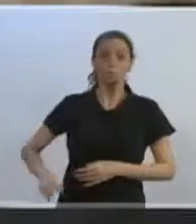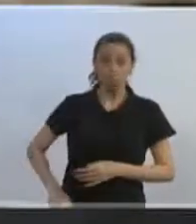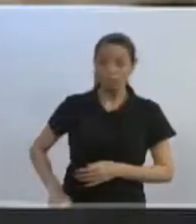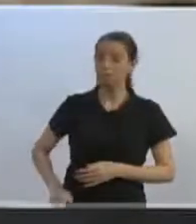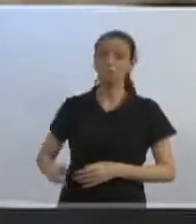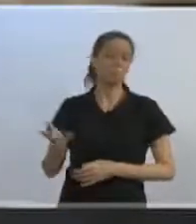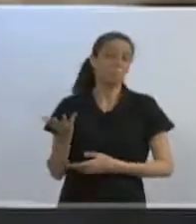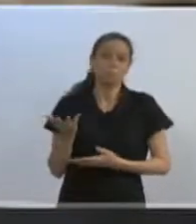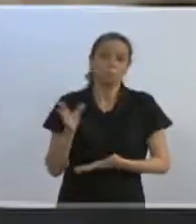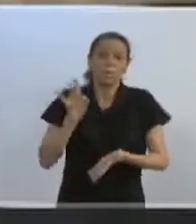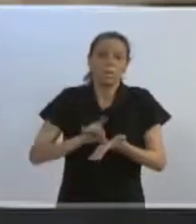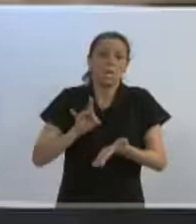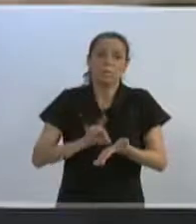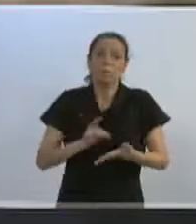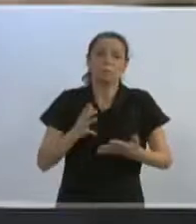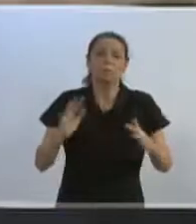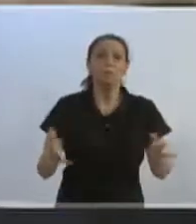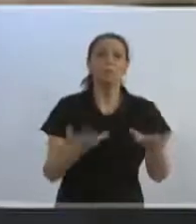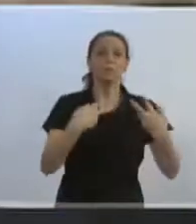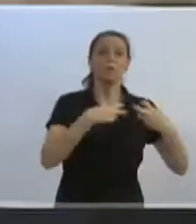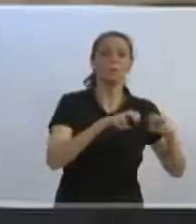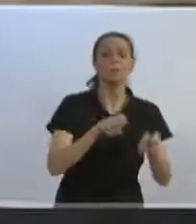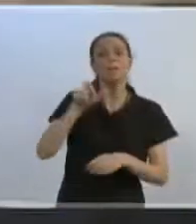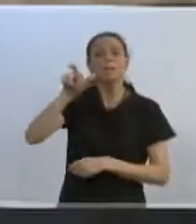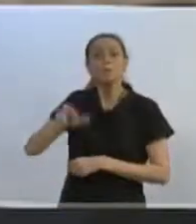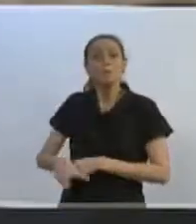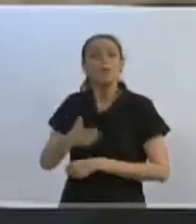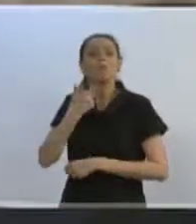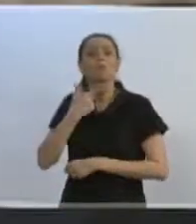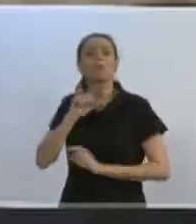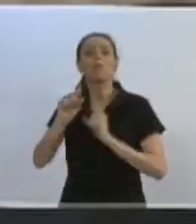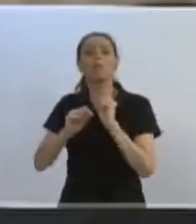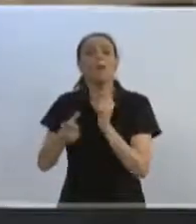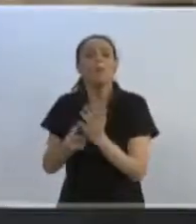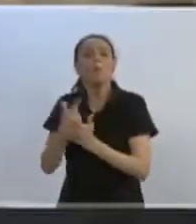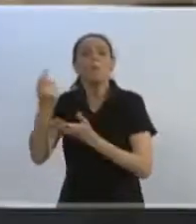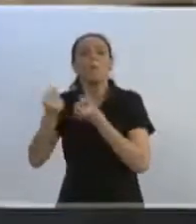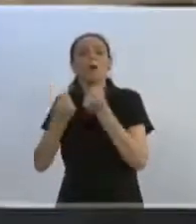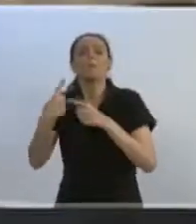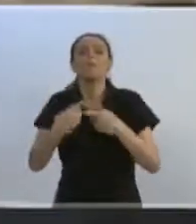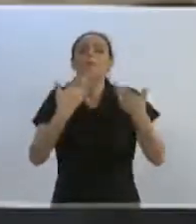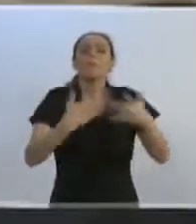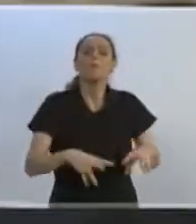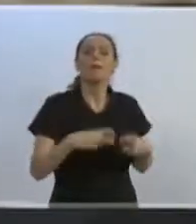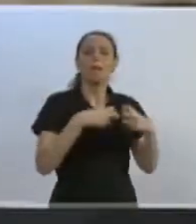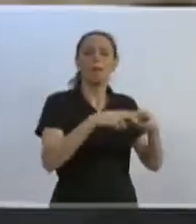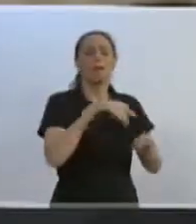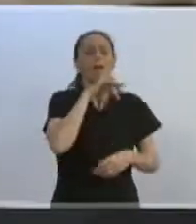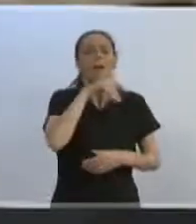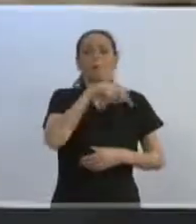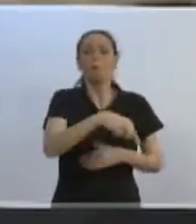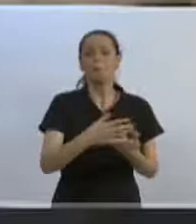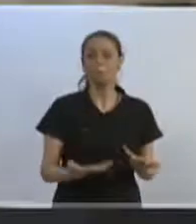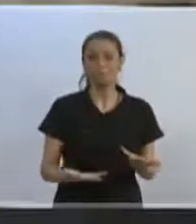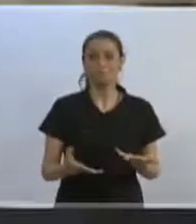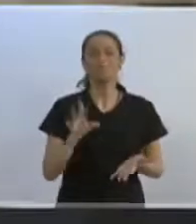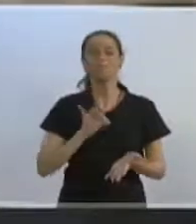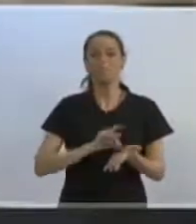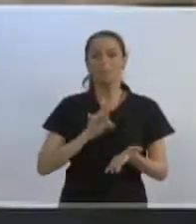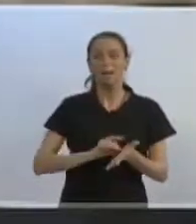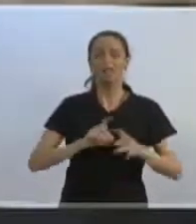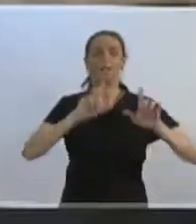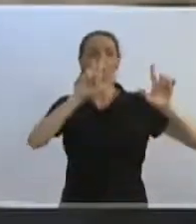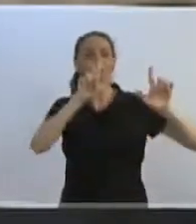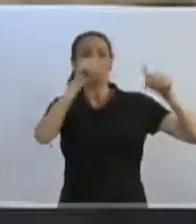vez mais o usuário vai deixando. O sonho das pessoas hoje é comprar o carro porque não usa o transporte público, que é ruim. E aí vem essa propaganda, se